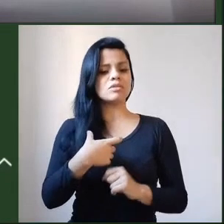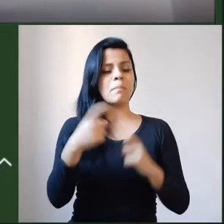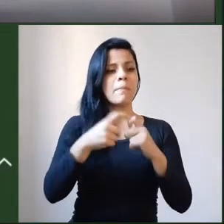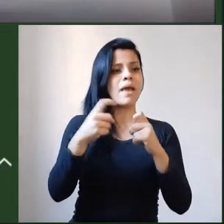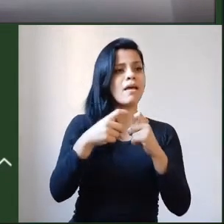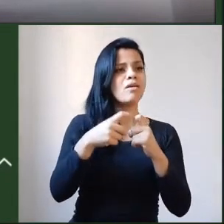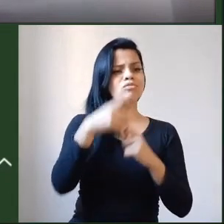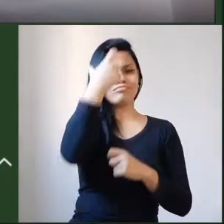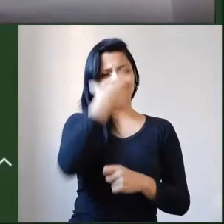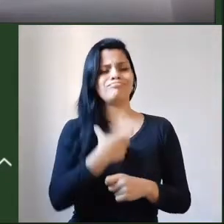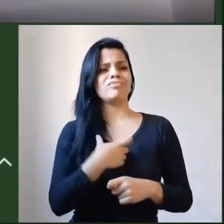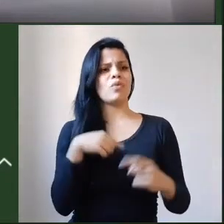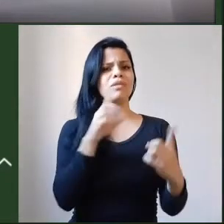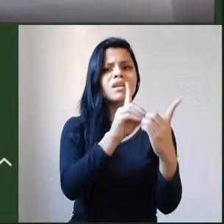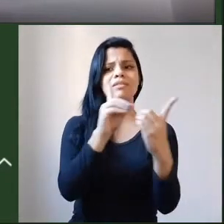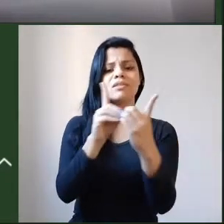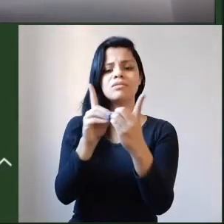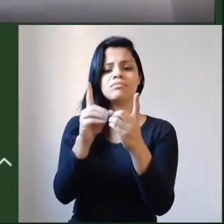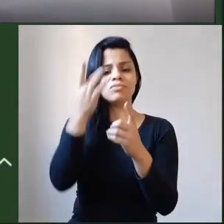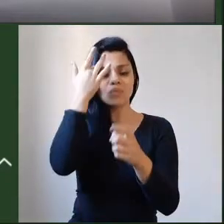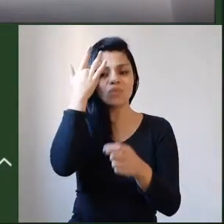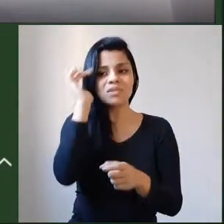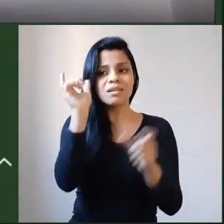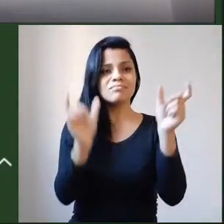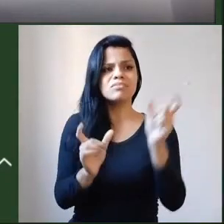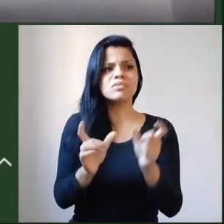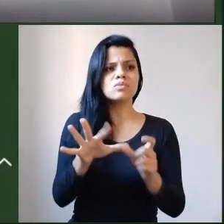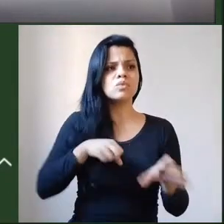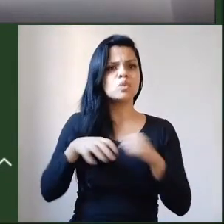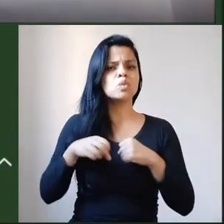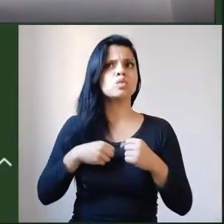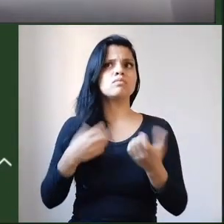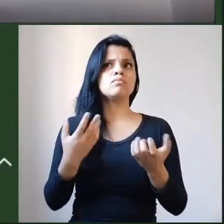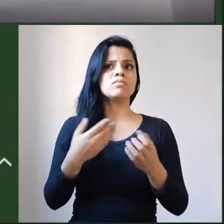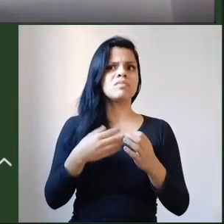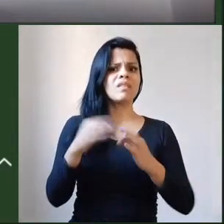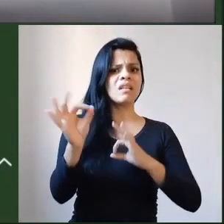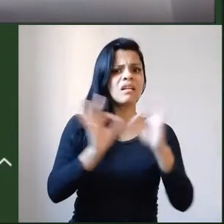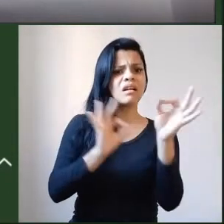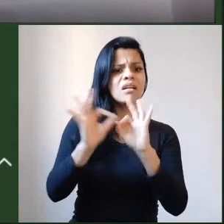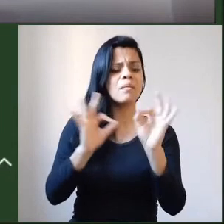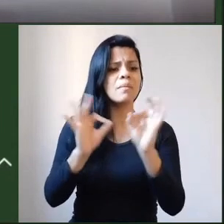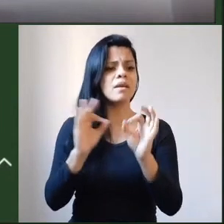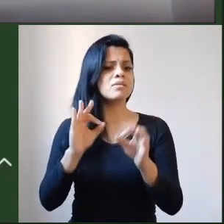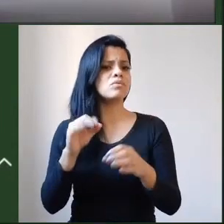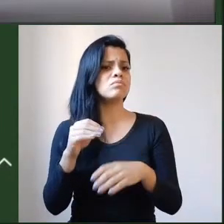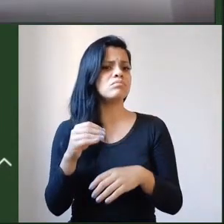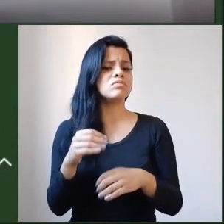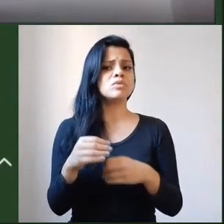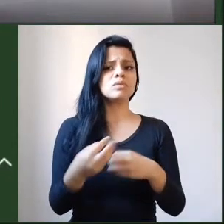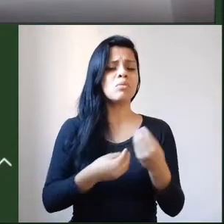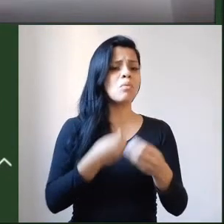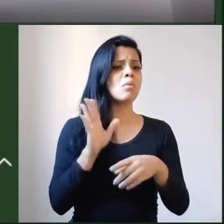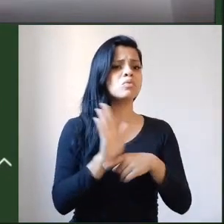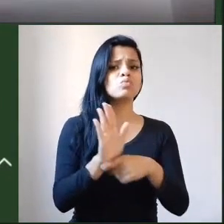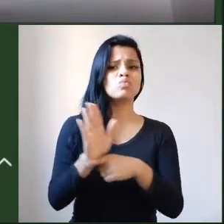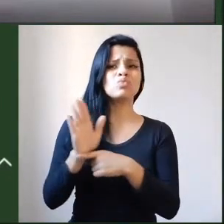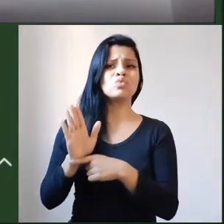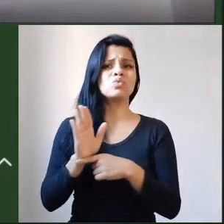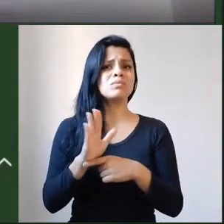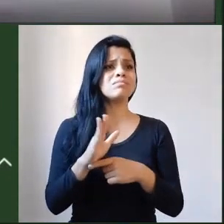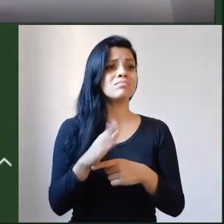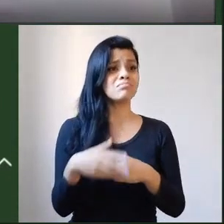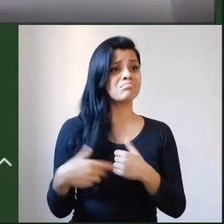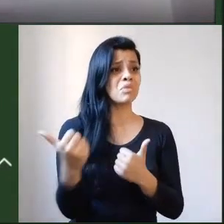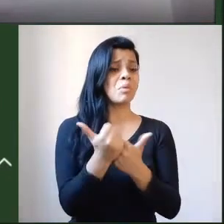pessoa mesmo, atendendo esses pacientes, sem muita certeza ainda de que talvez o tratamento e a abordagem escolhida por